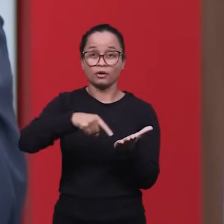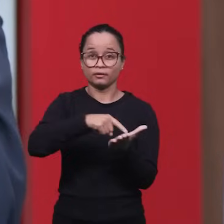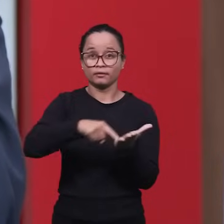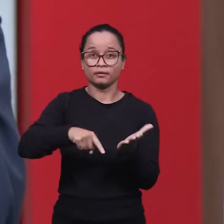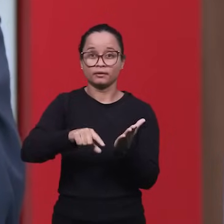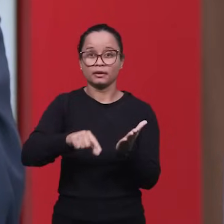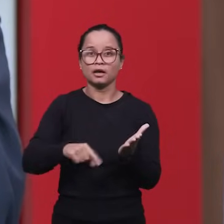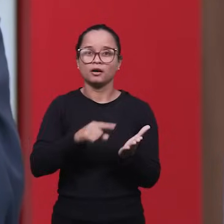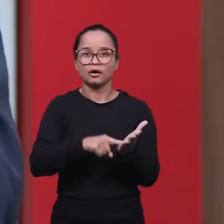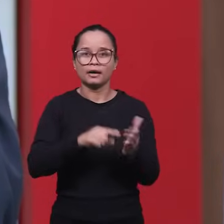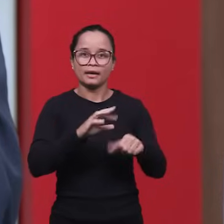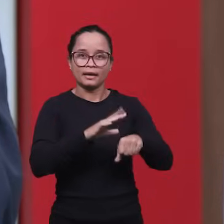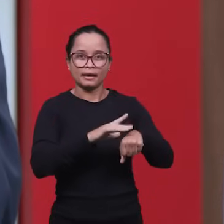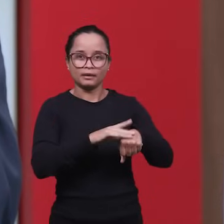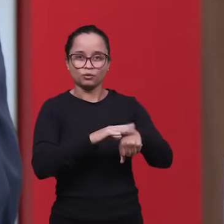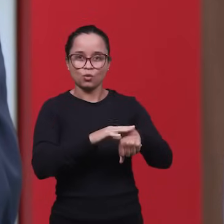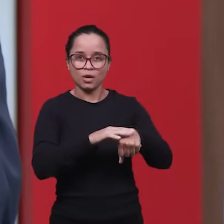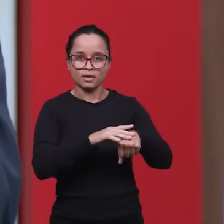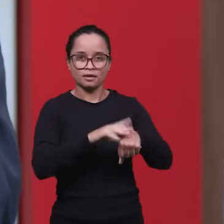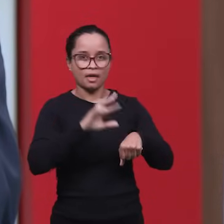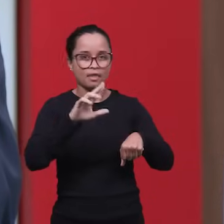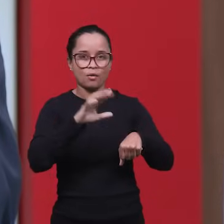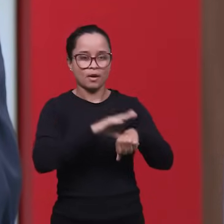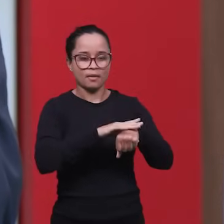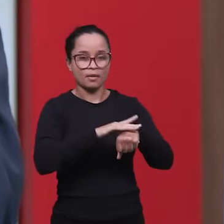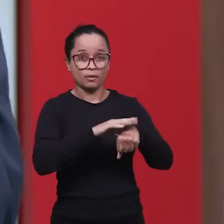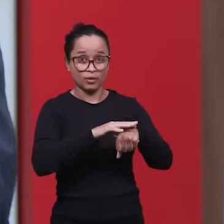esta enfermidade não é para a morte.